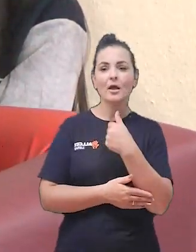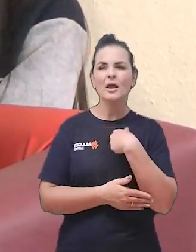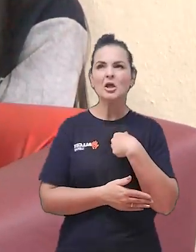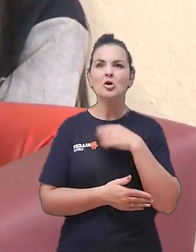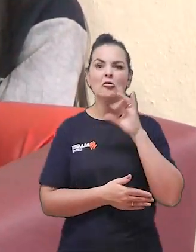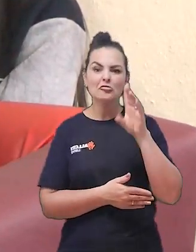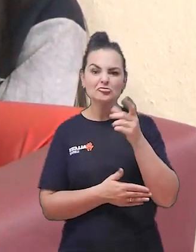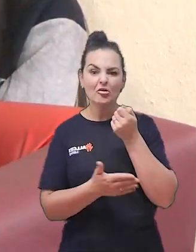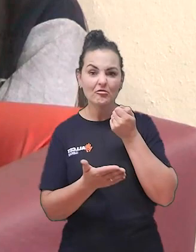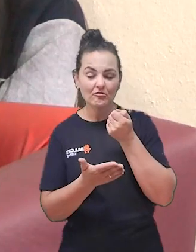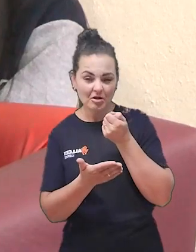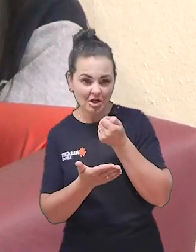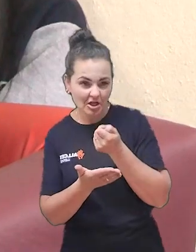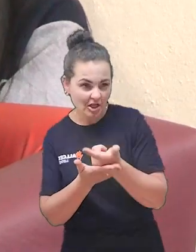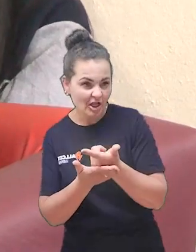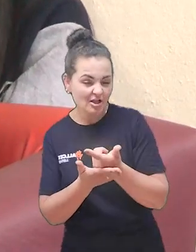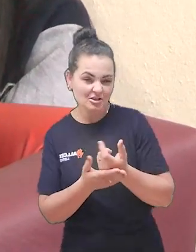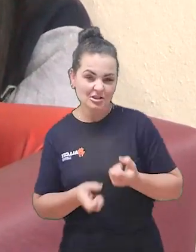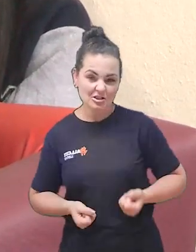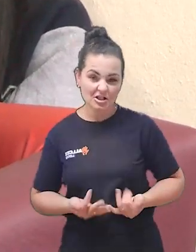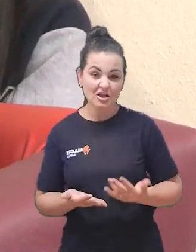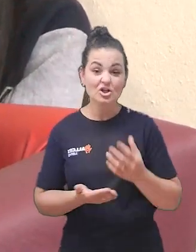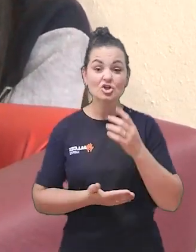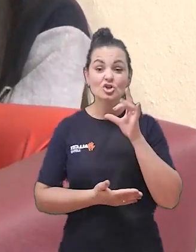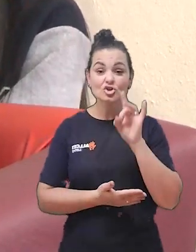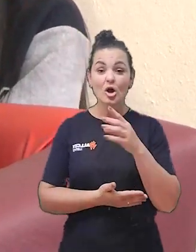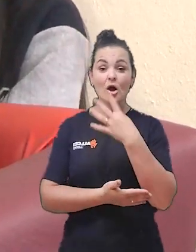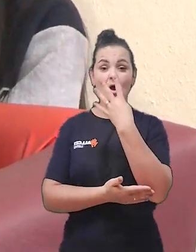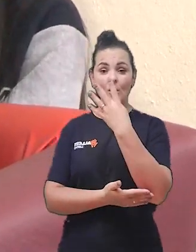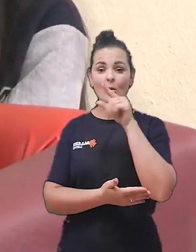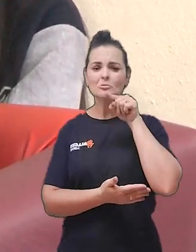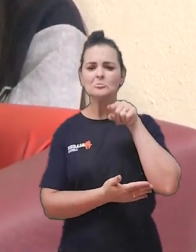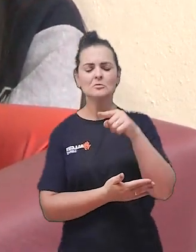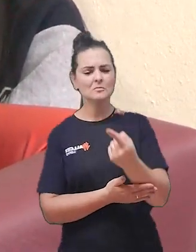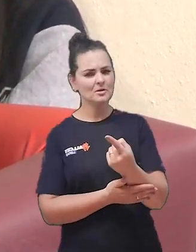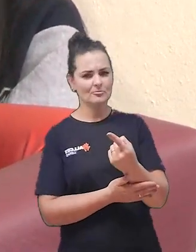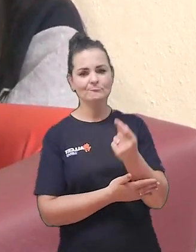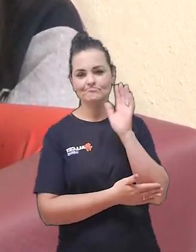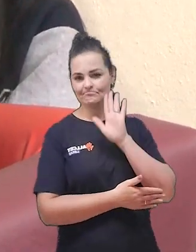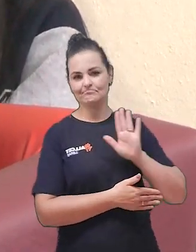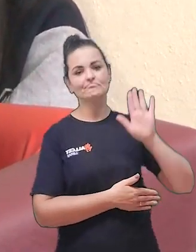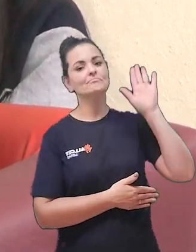vocês que eu gastei R$ 4.000 na campanha. 4.000.